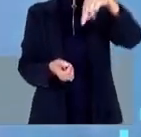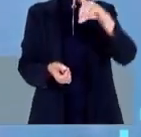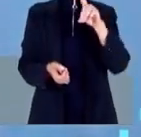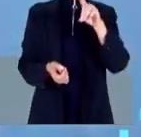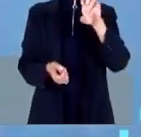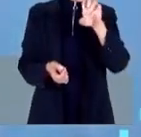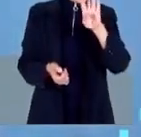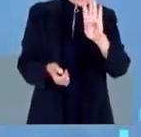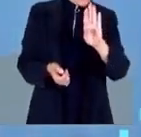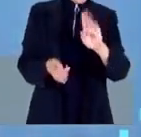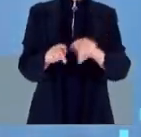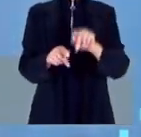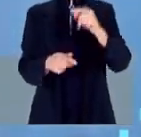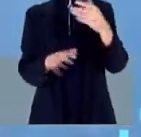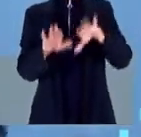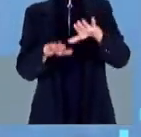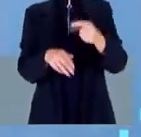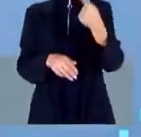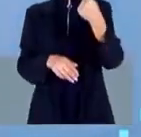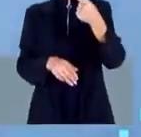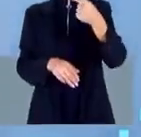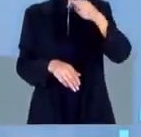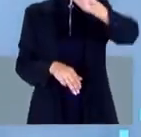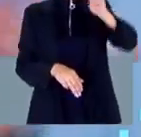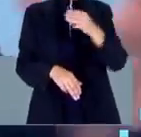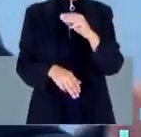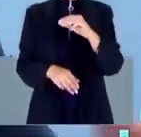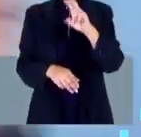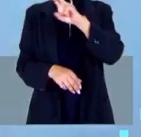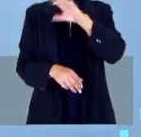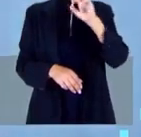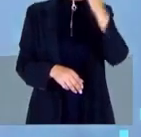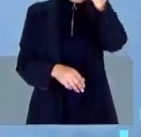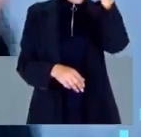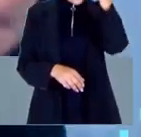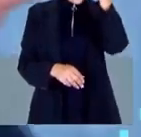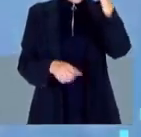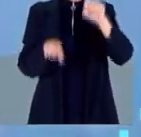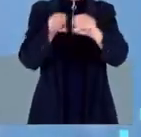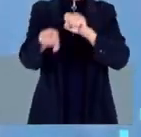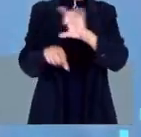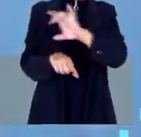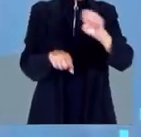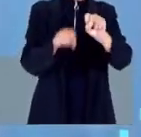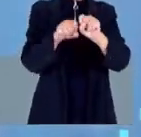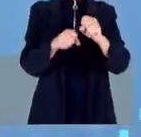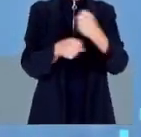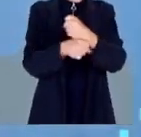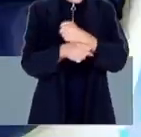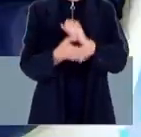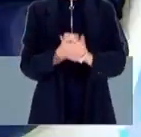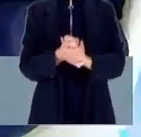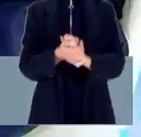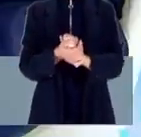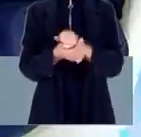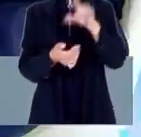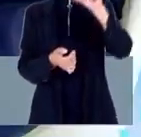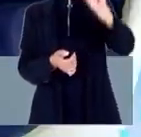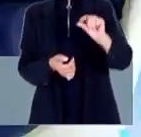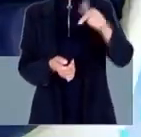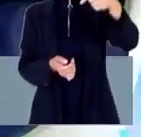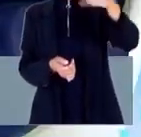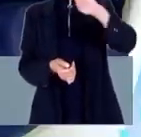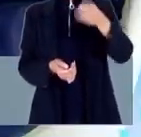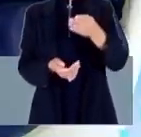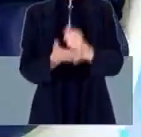mais ou menos hoje um milhão e meio de jovens que se formam todo ano multiplicado por cinco dá menos de 7 bilhões de reais não é nada